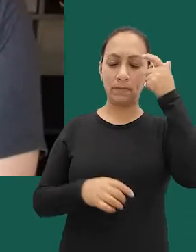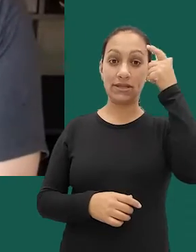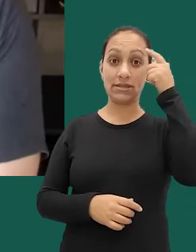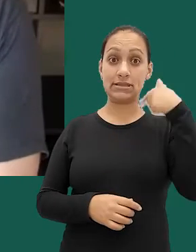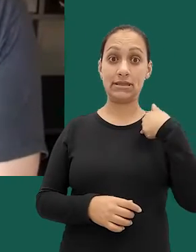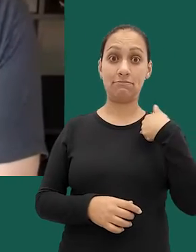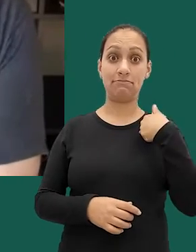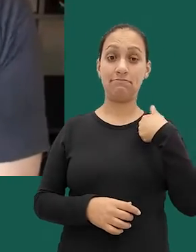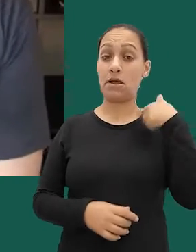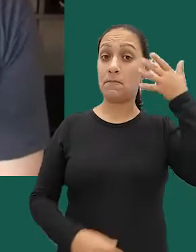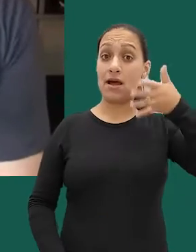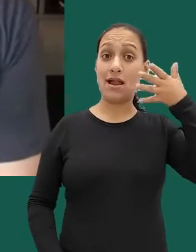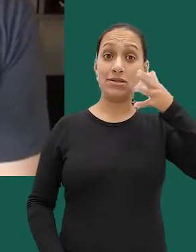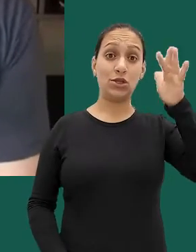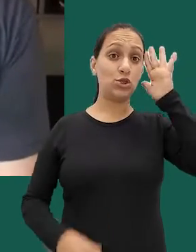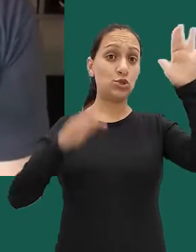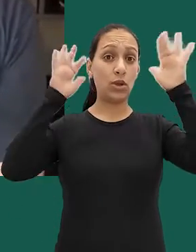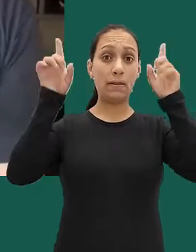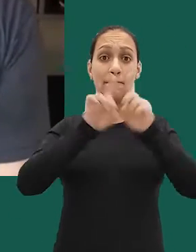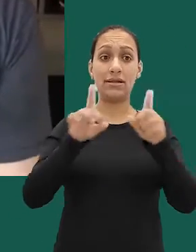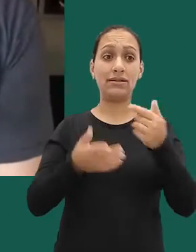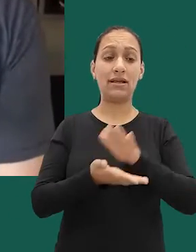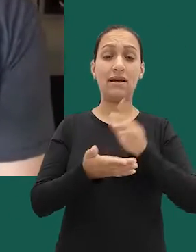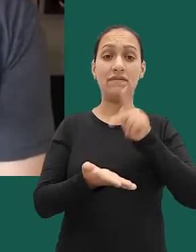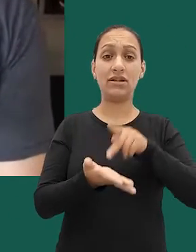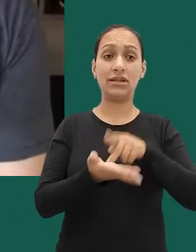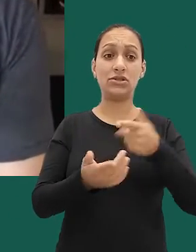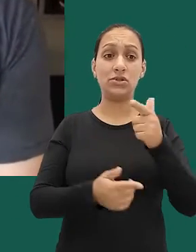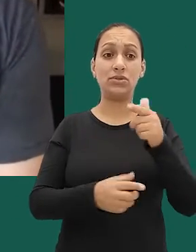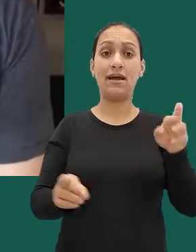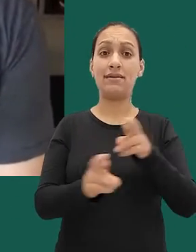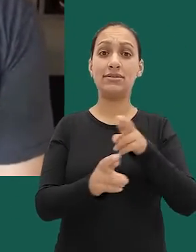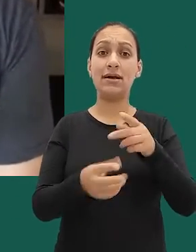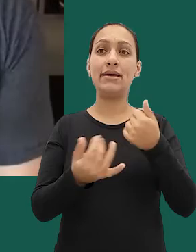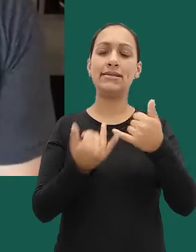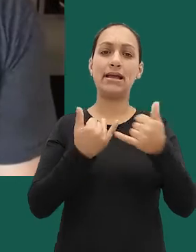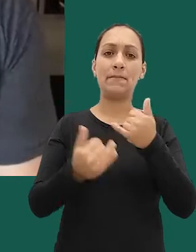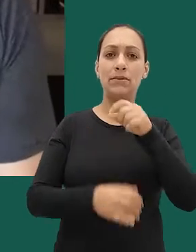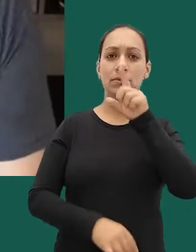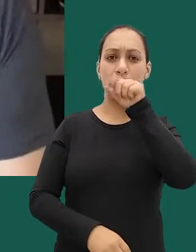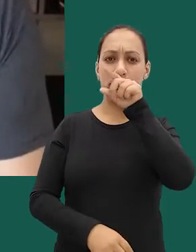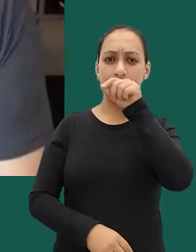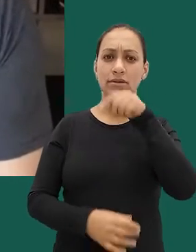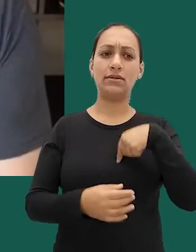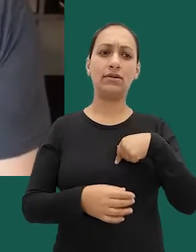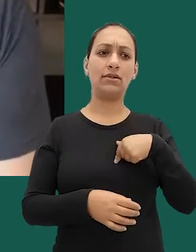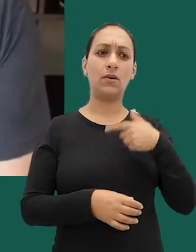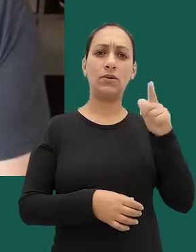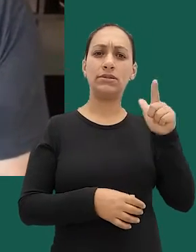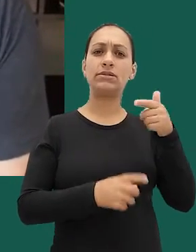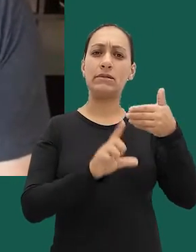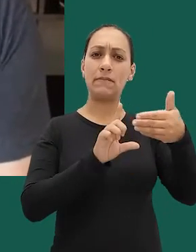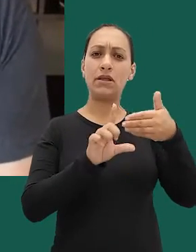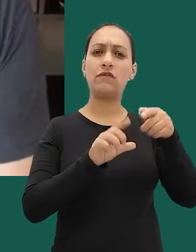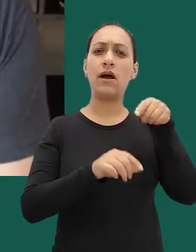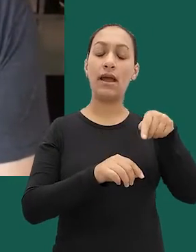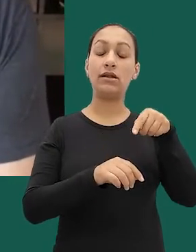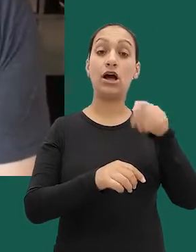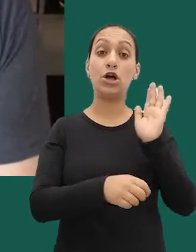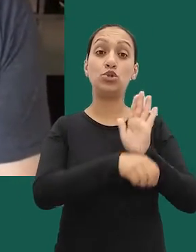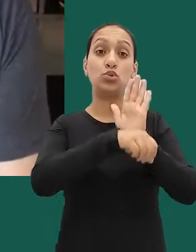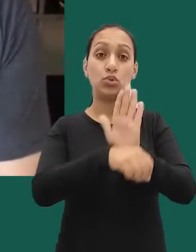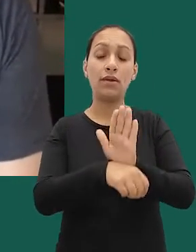ninguém te relaciona. Então plataformas como o Twitter, como o Slido que eu acabei de colocar, te ajuda não só a criar uma marca, se